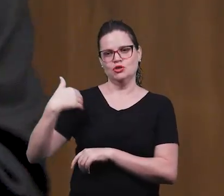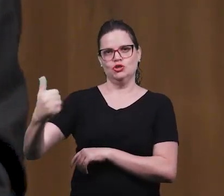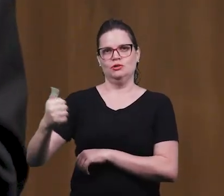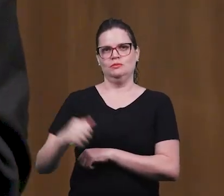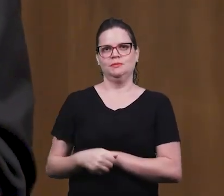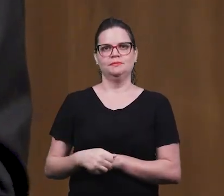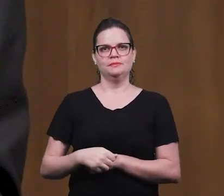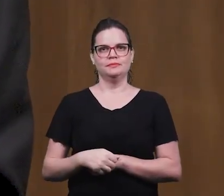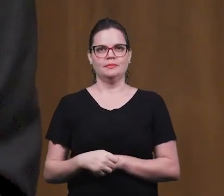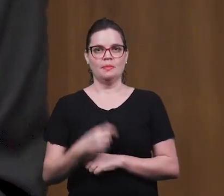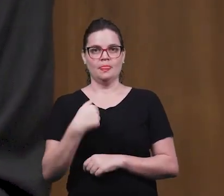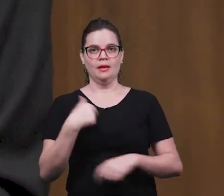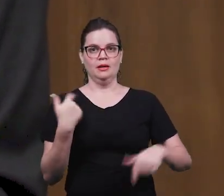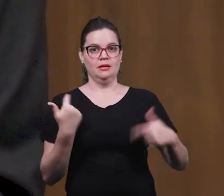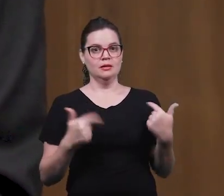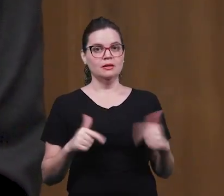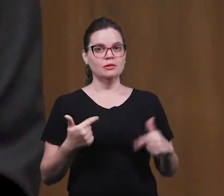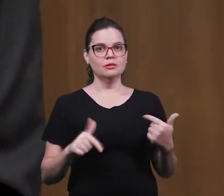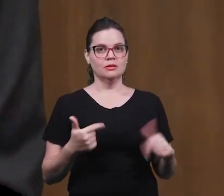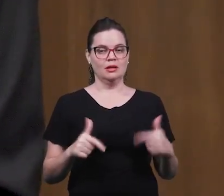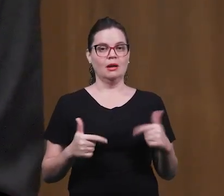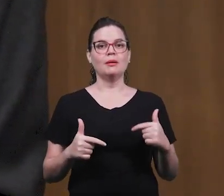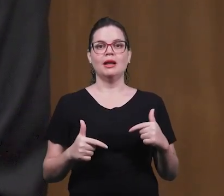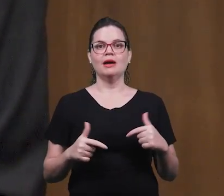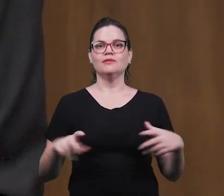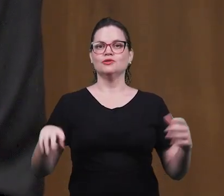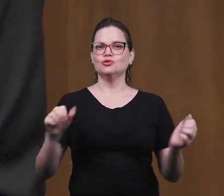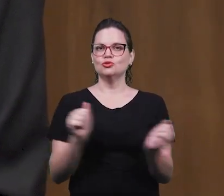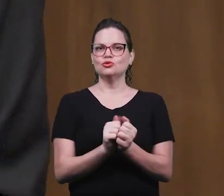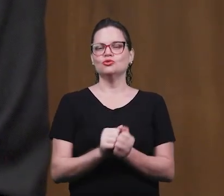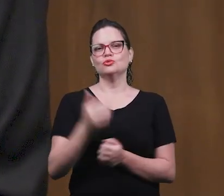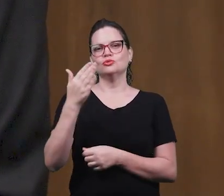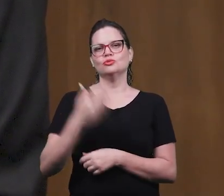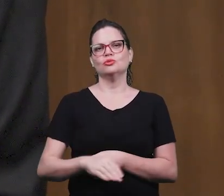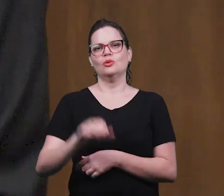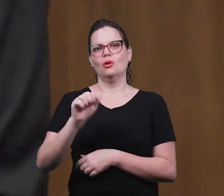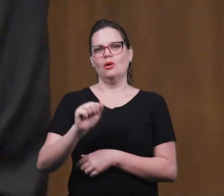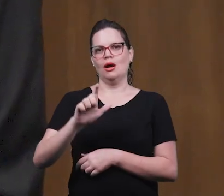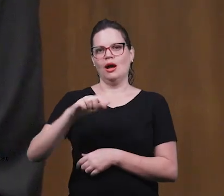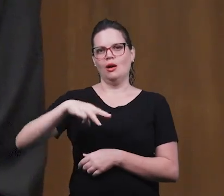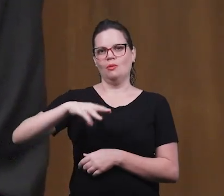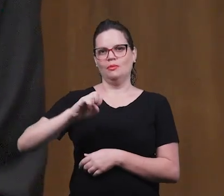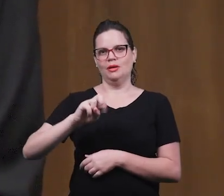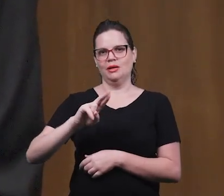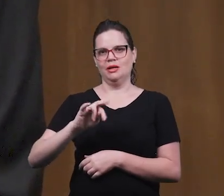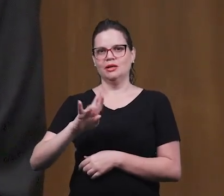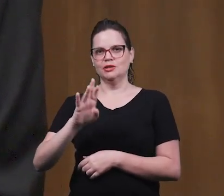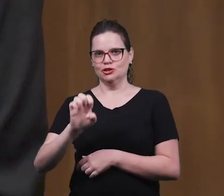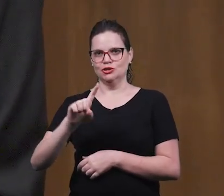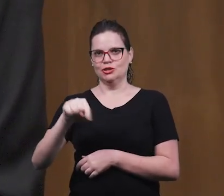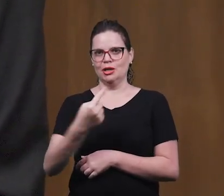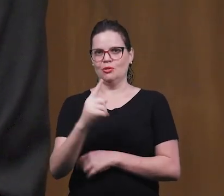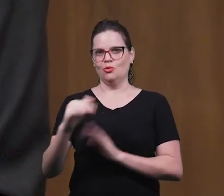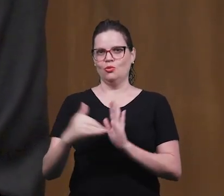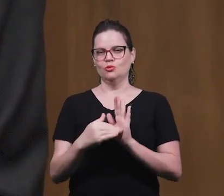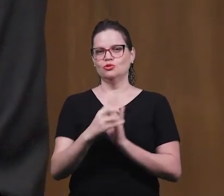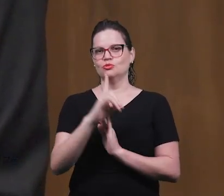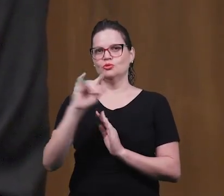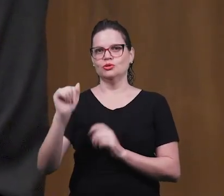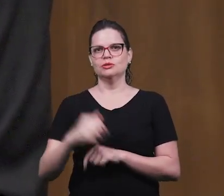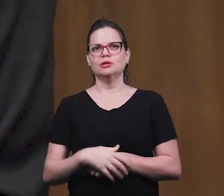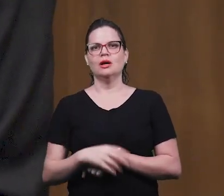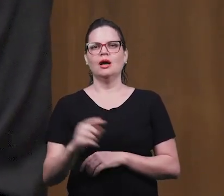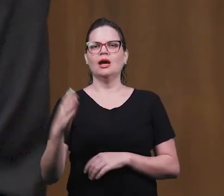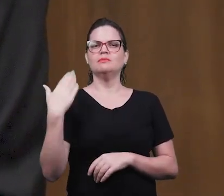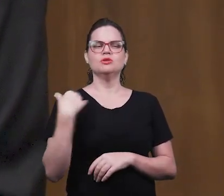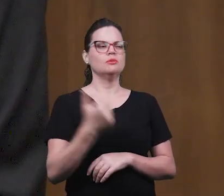Tá? Eu trabalhava com um almirante no último posto de carreira, né? Aí o almirante me chamou um dia lá e falou assim, quem é que te